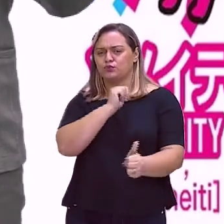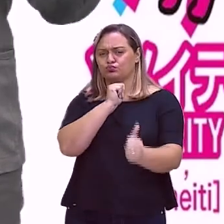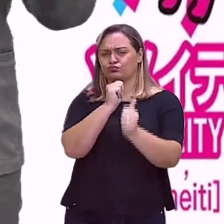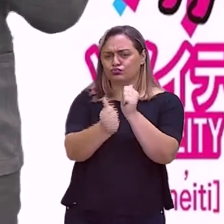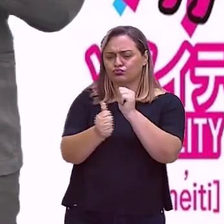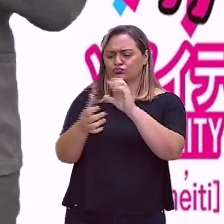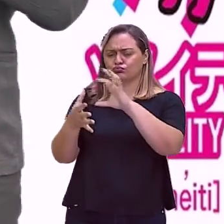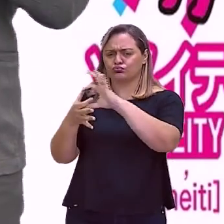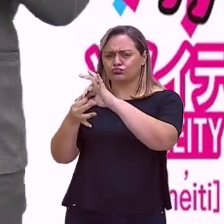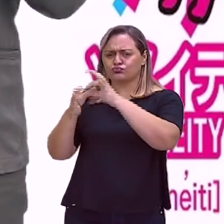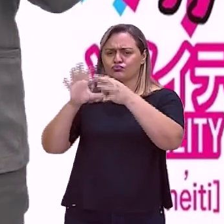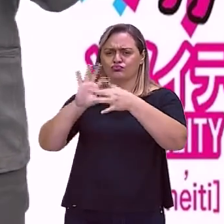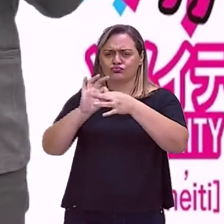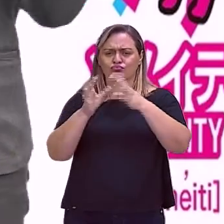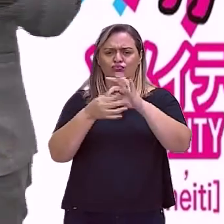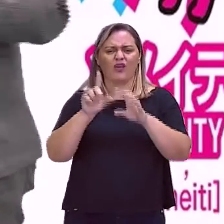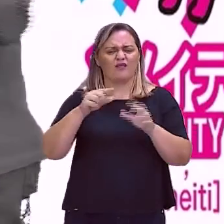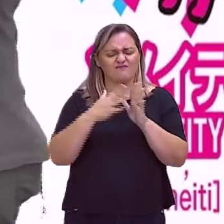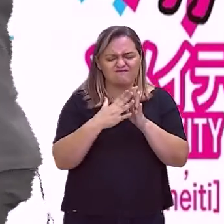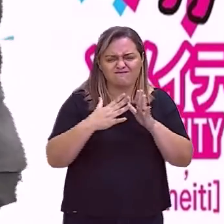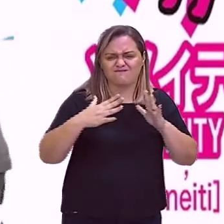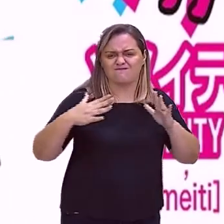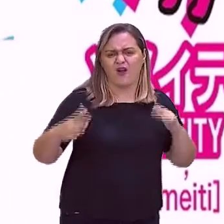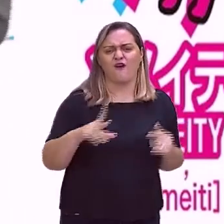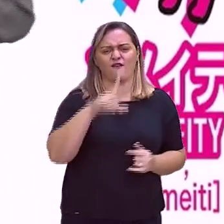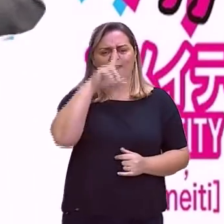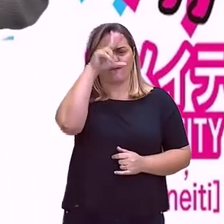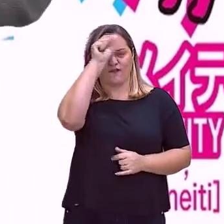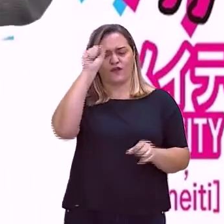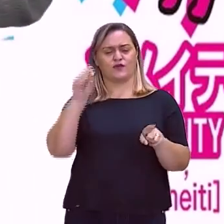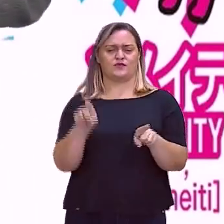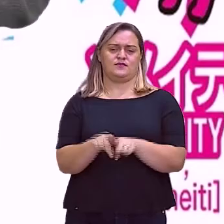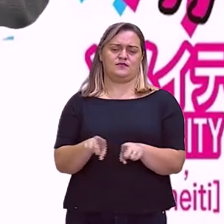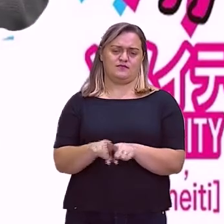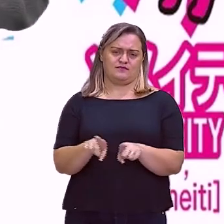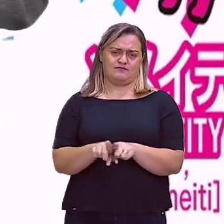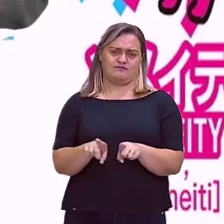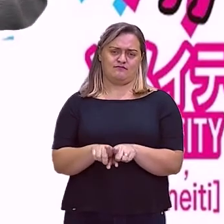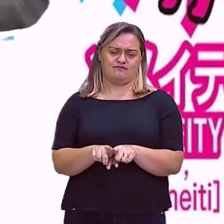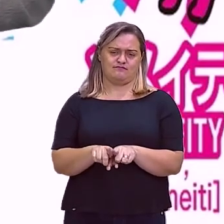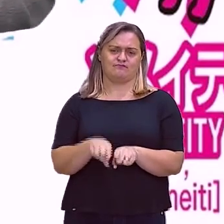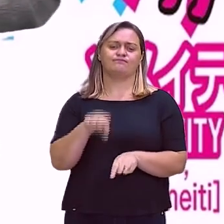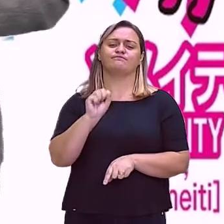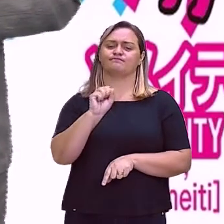esse tema, a Olimpíada, esse acontecimento. Isso mesmo.